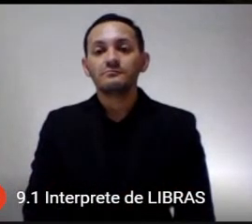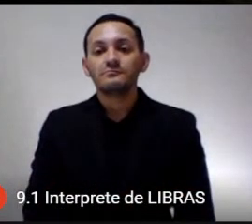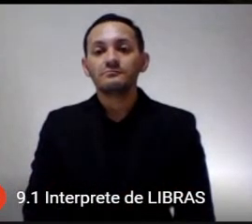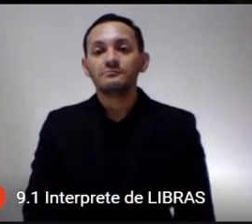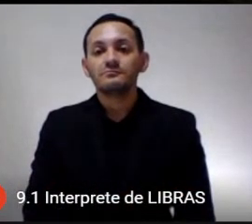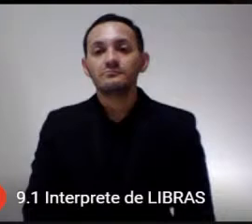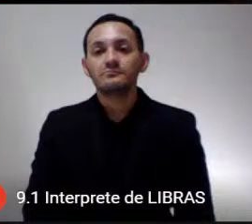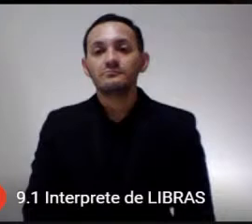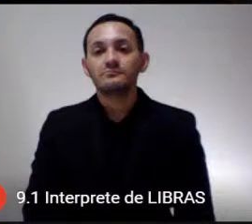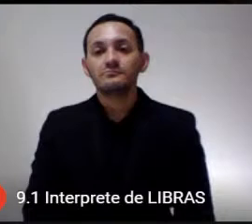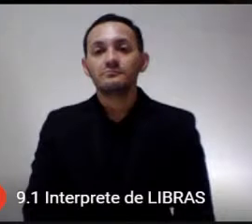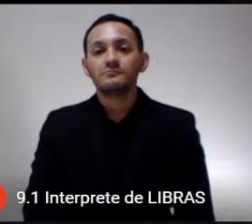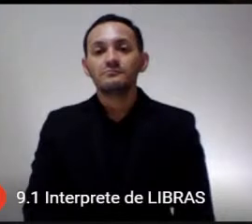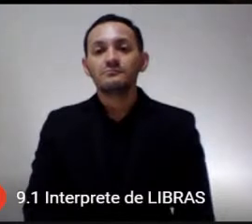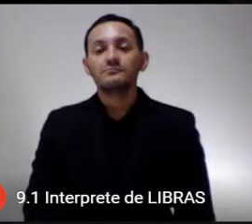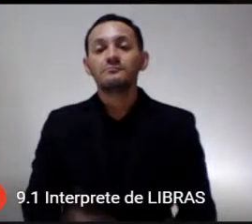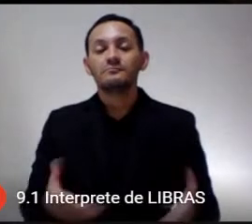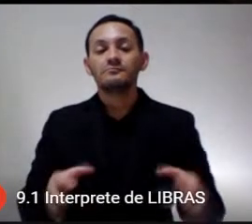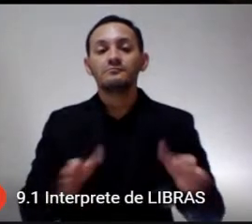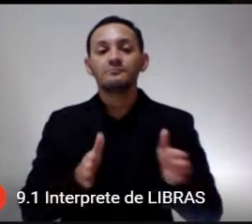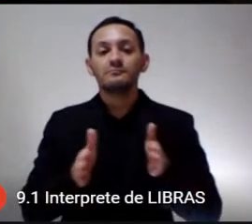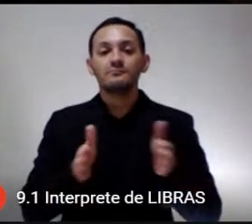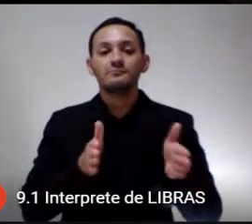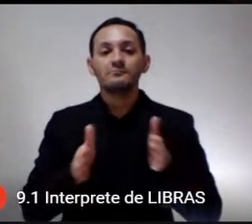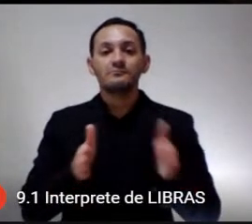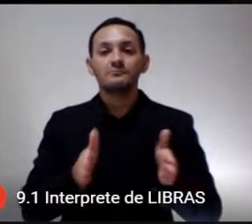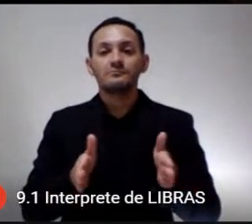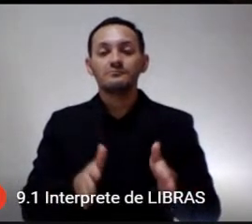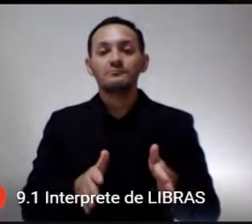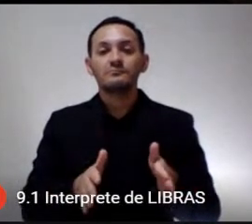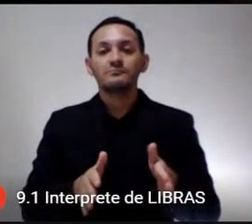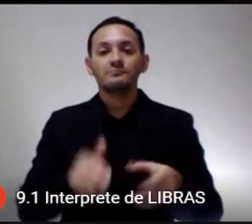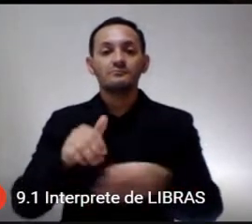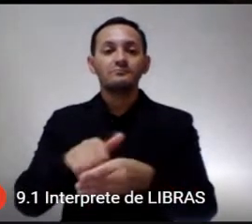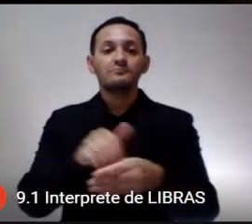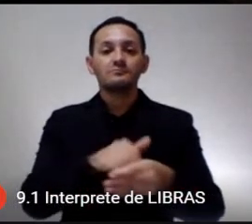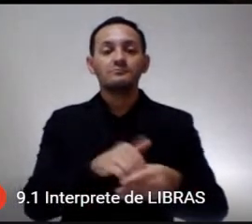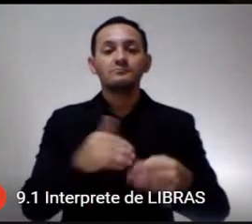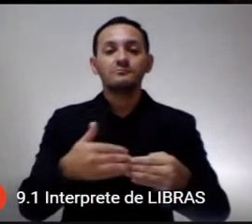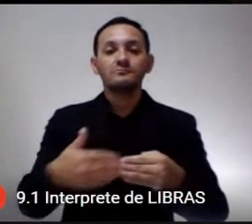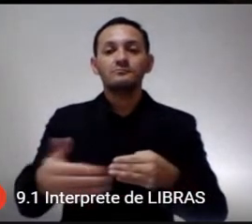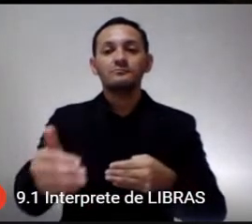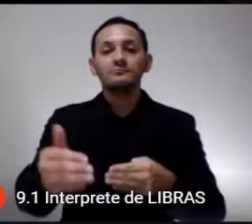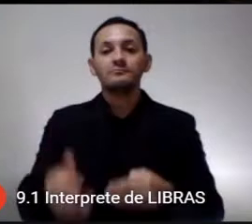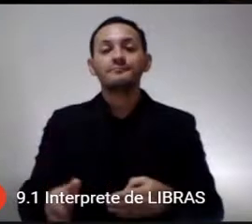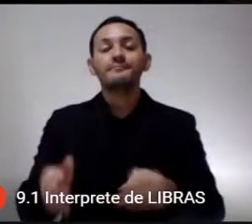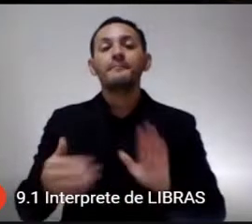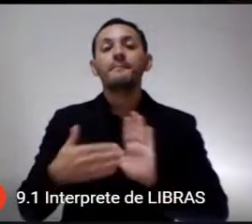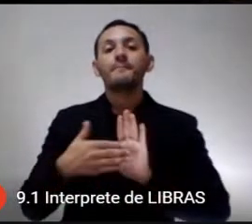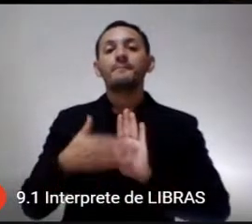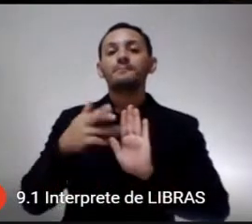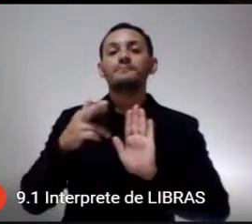estão, mas a campanha eleitoral propriamente dita vai começar ainda. Ele alega no requerimento dele,